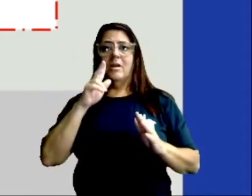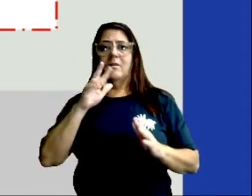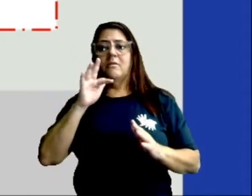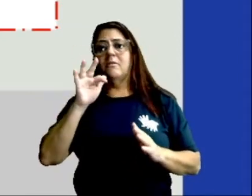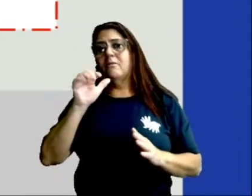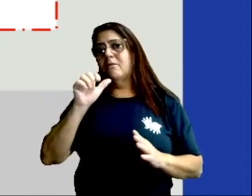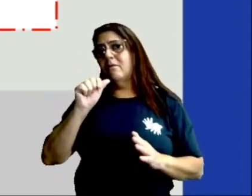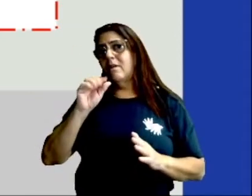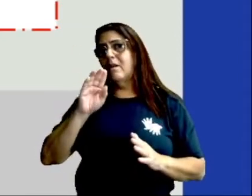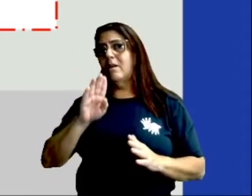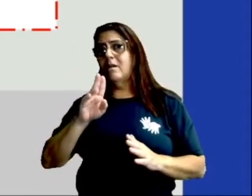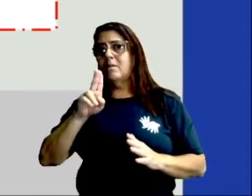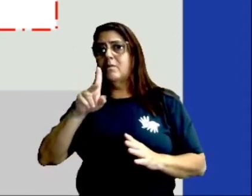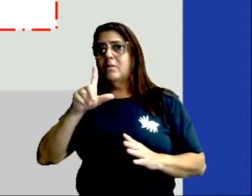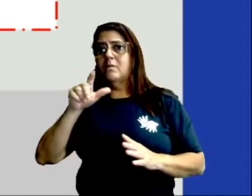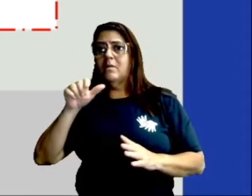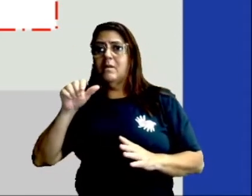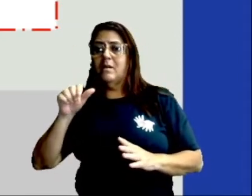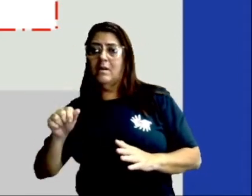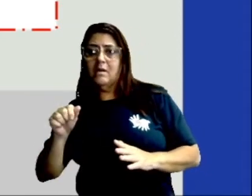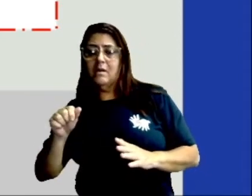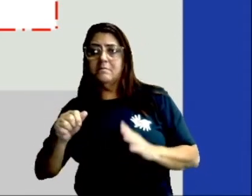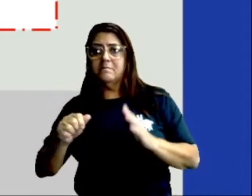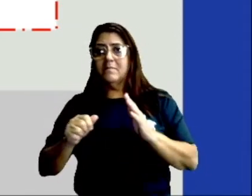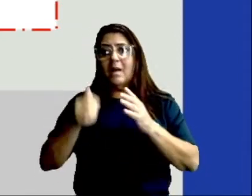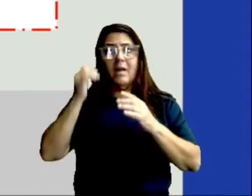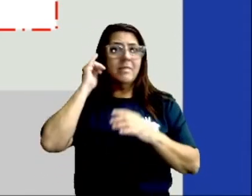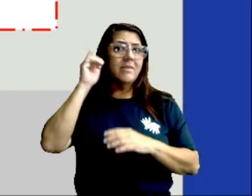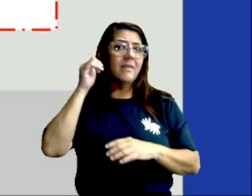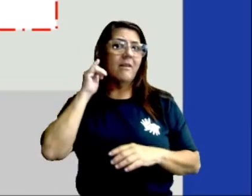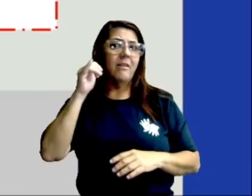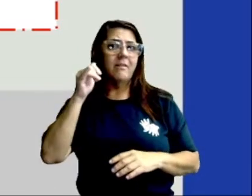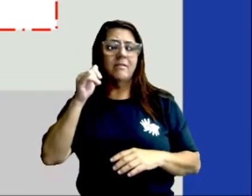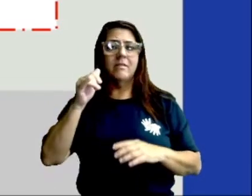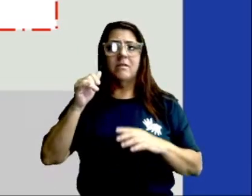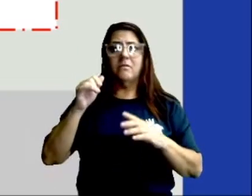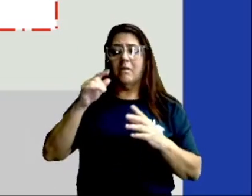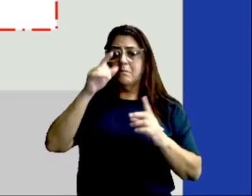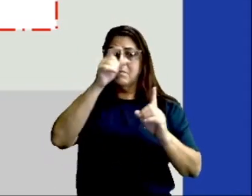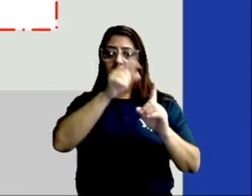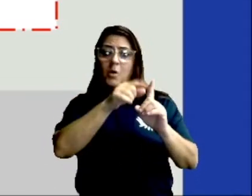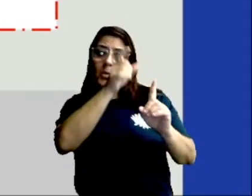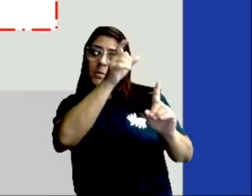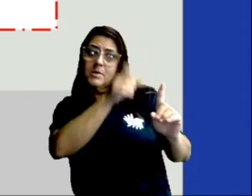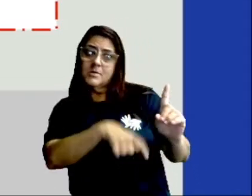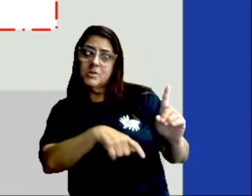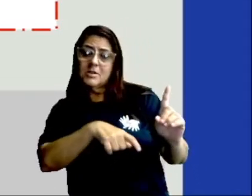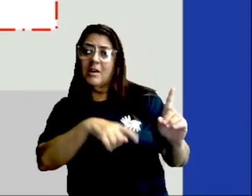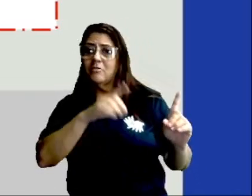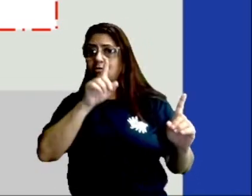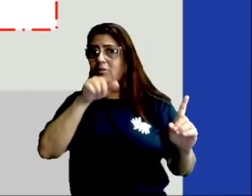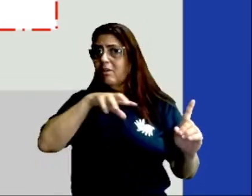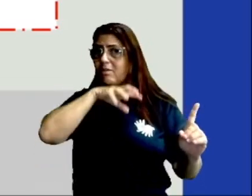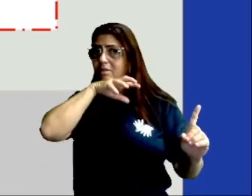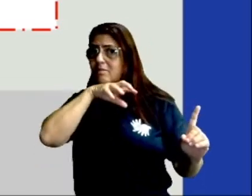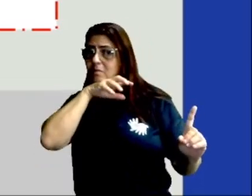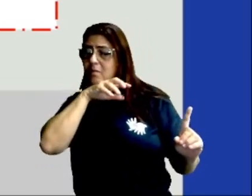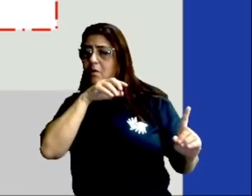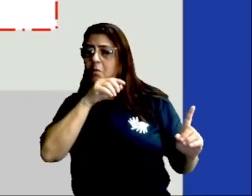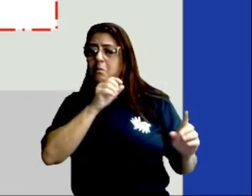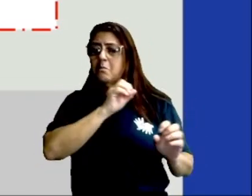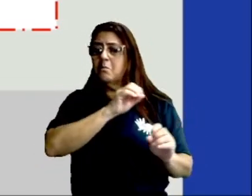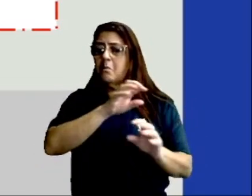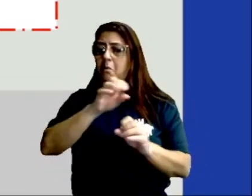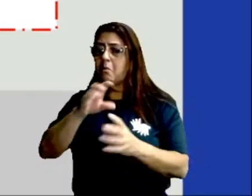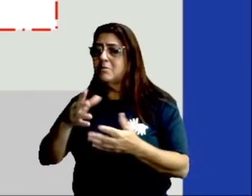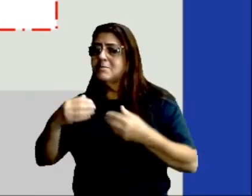gênero textual, a fábula, né? Então é uma narrativa aí que os personagens são animais e que traz aí um ensinamento, uma